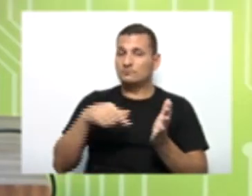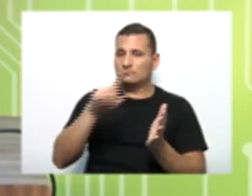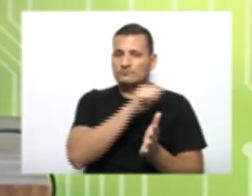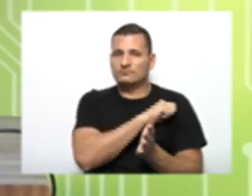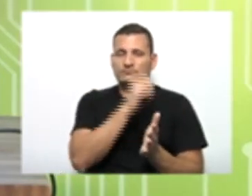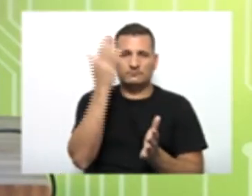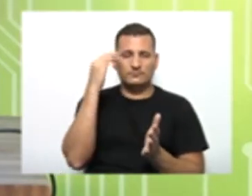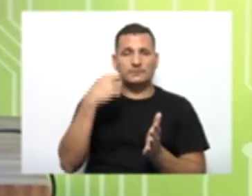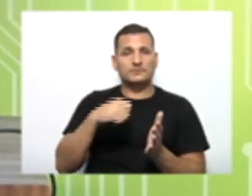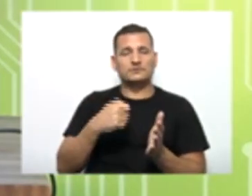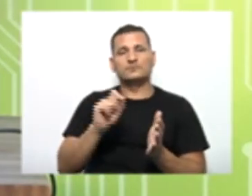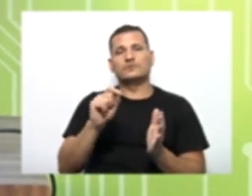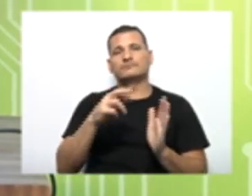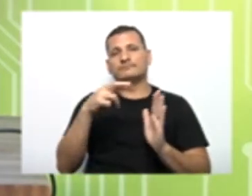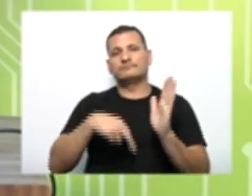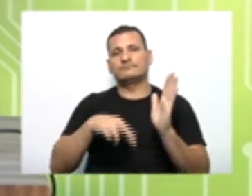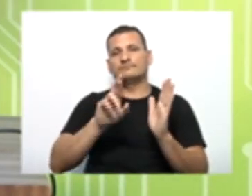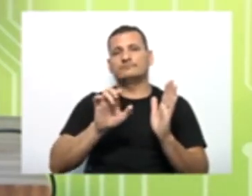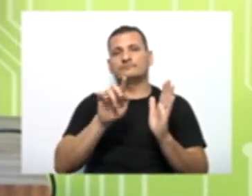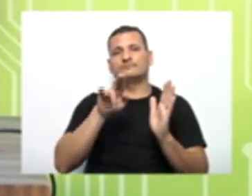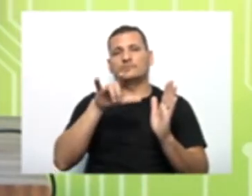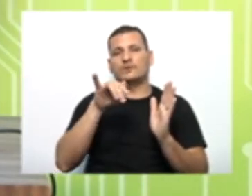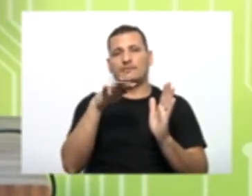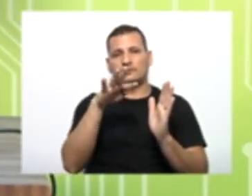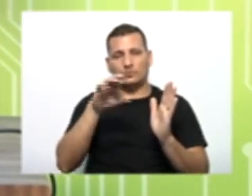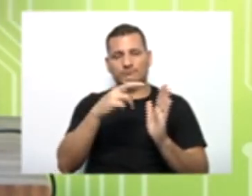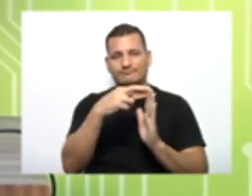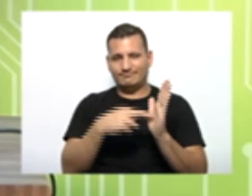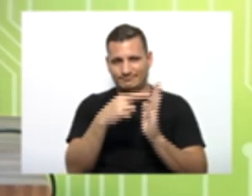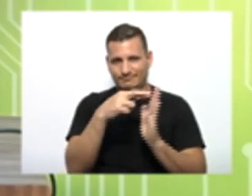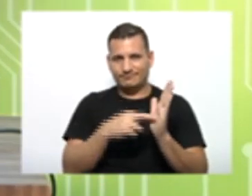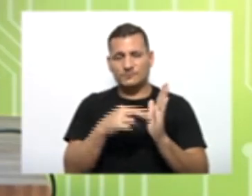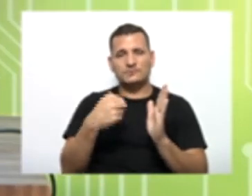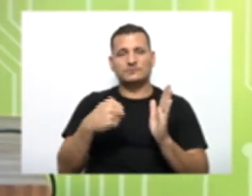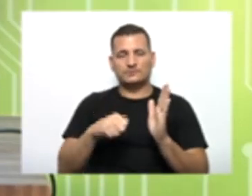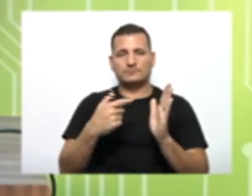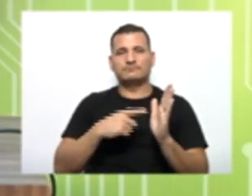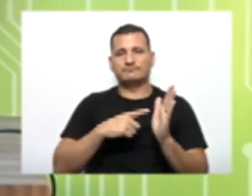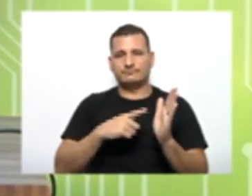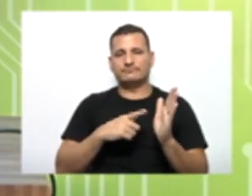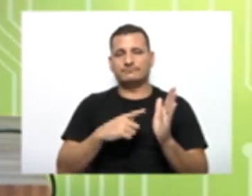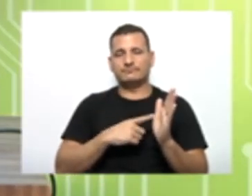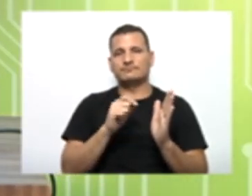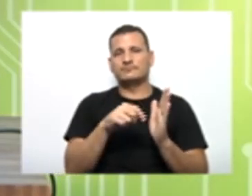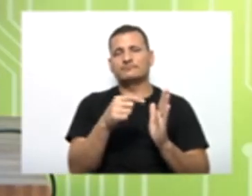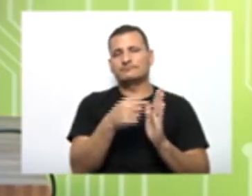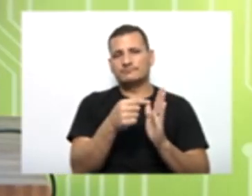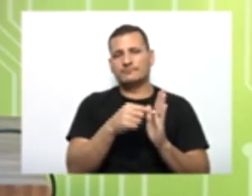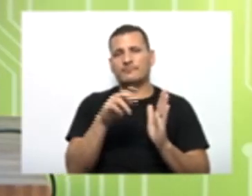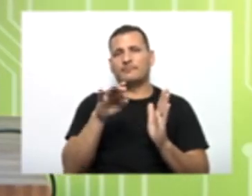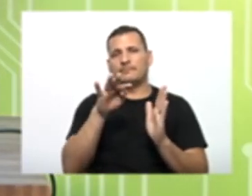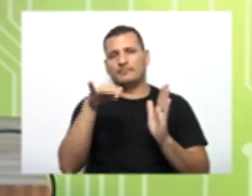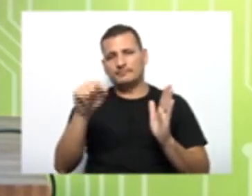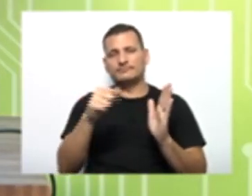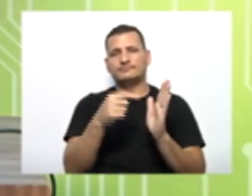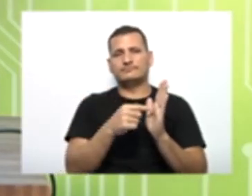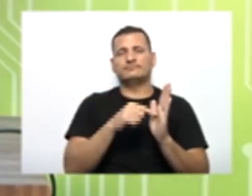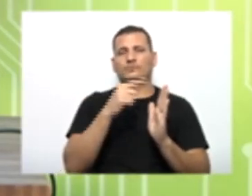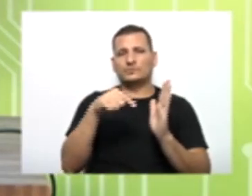está acontecendo em alguns países do mundo. Alguns países que nós acreditamos que são extremamente pacíficos também têm os seus